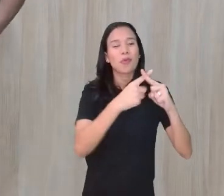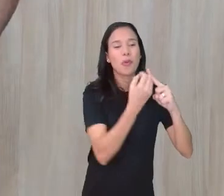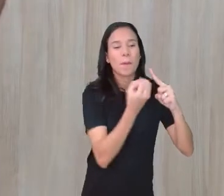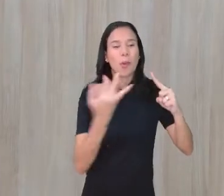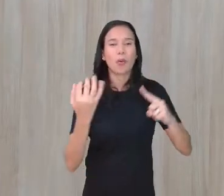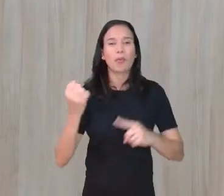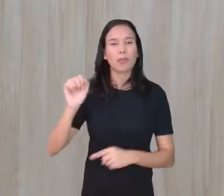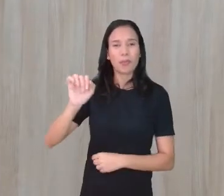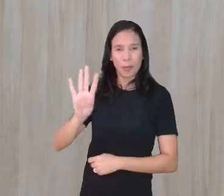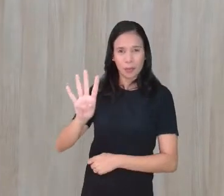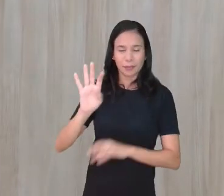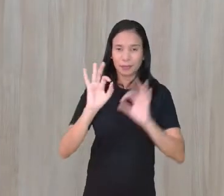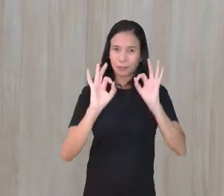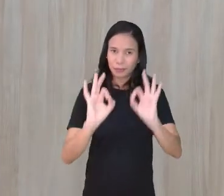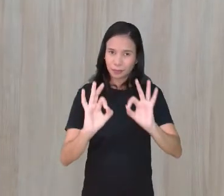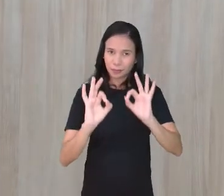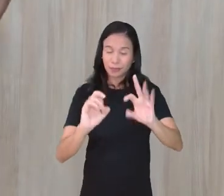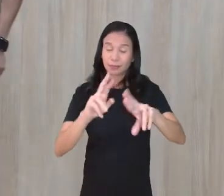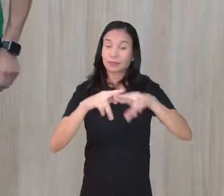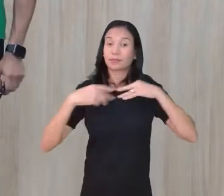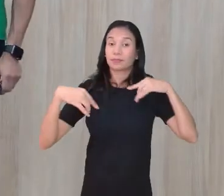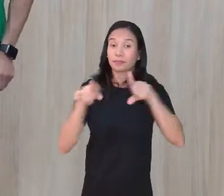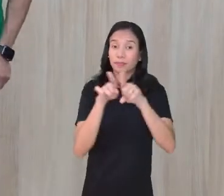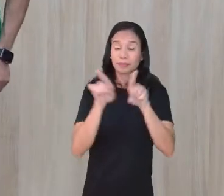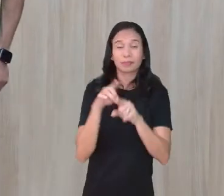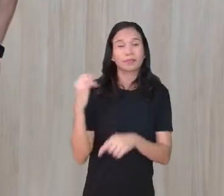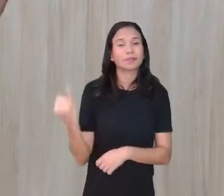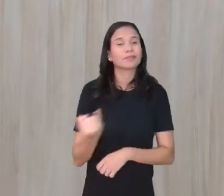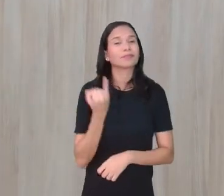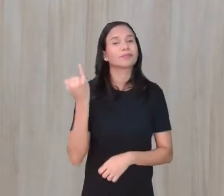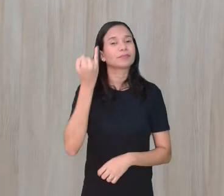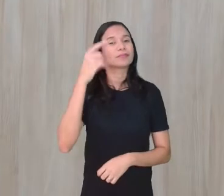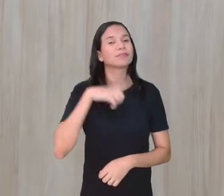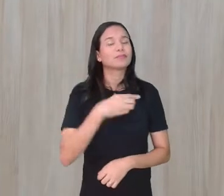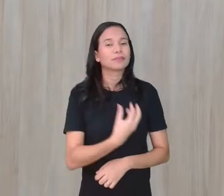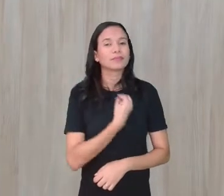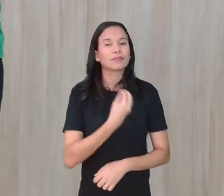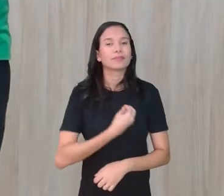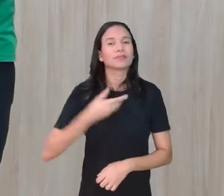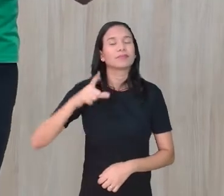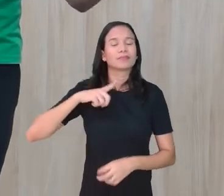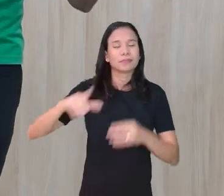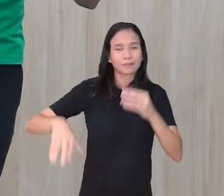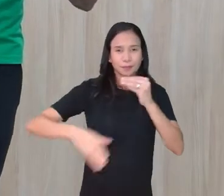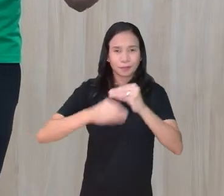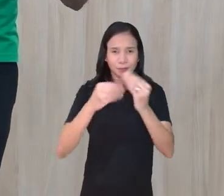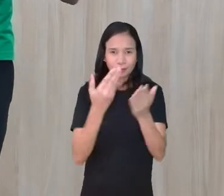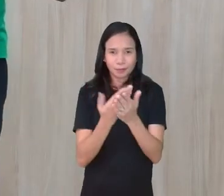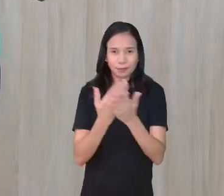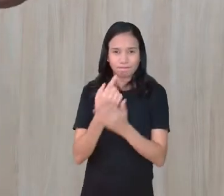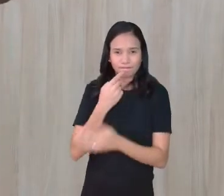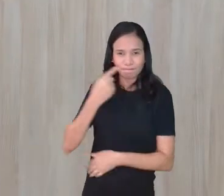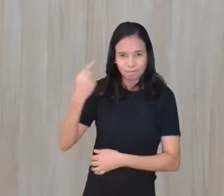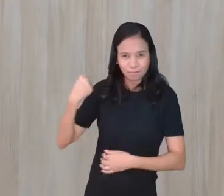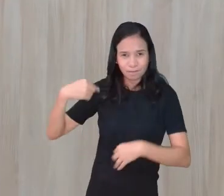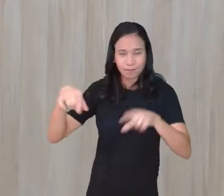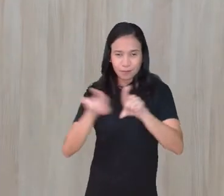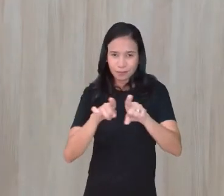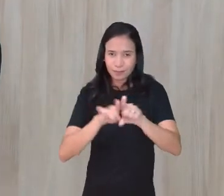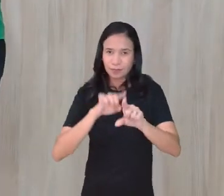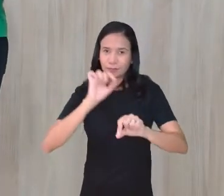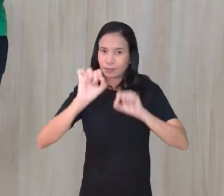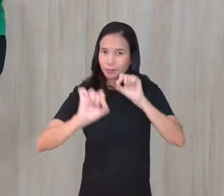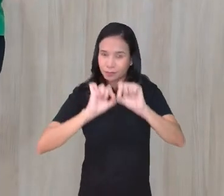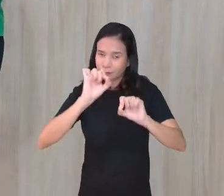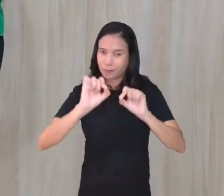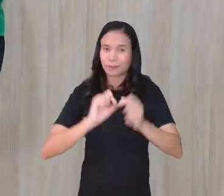de 4, certo? Outra observação bastante importante, que eu fiz na aula passada também, certo?